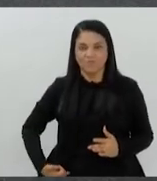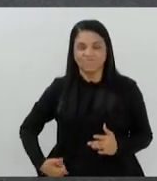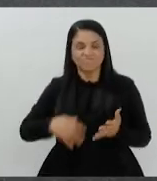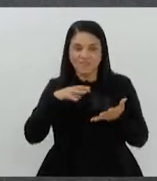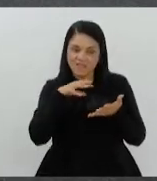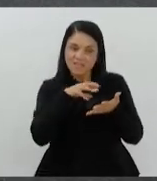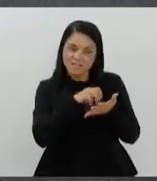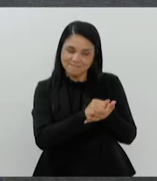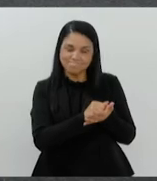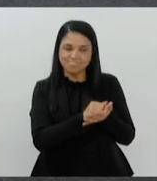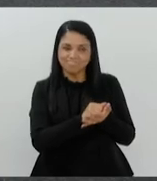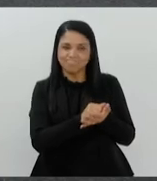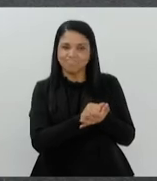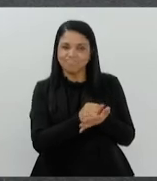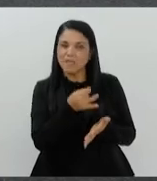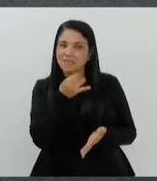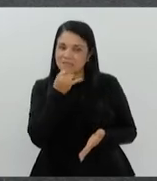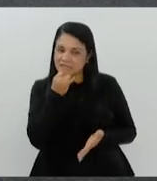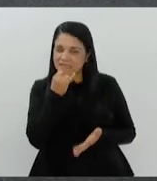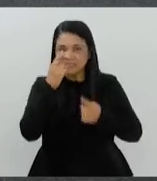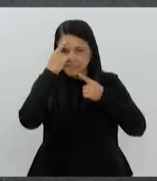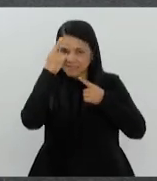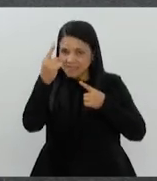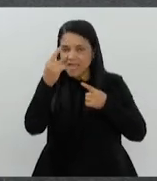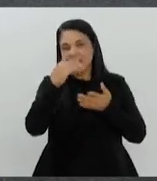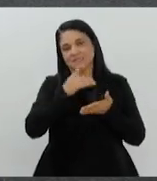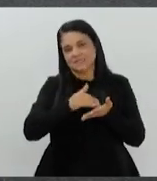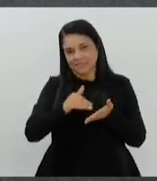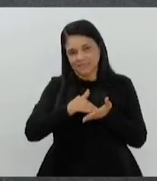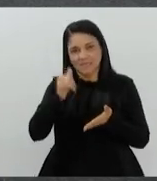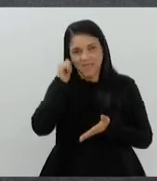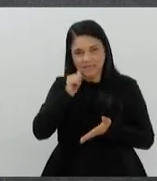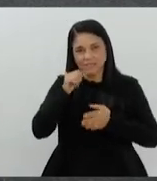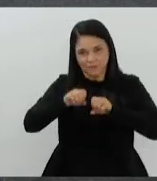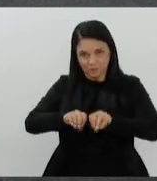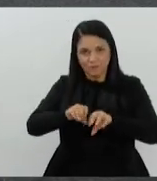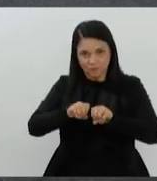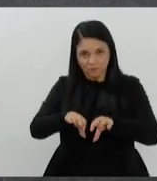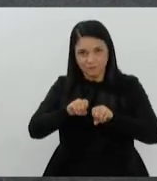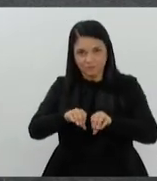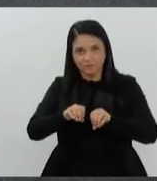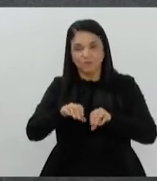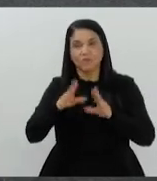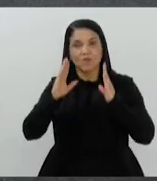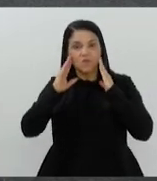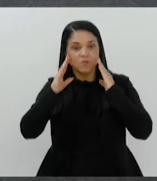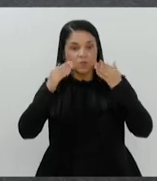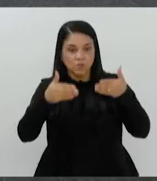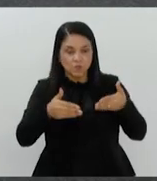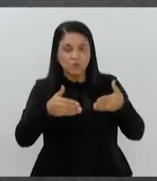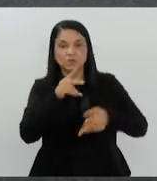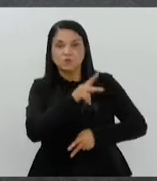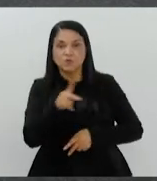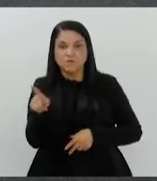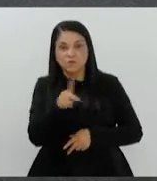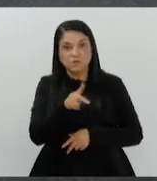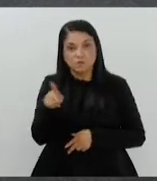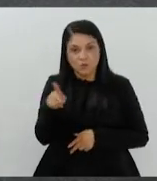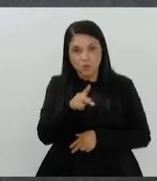sua ideia, né? E estou apresentando, e aí quero me dirigir aqui aos inúmeros